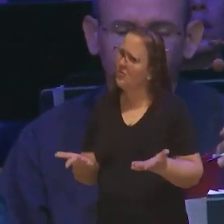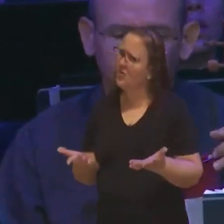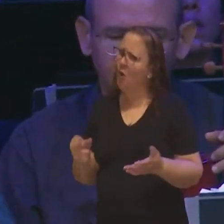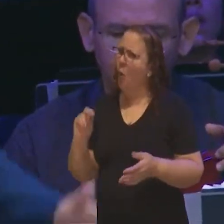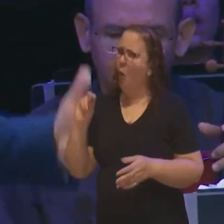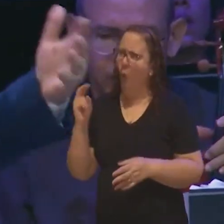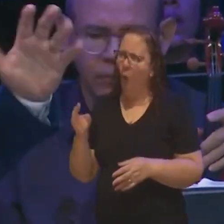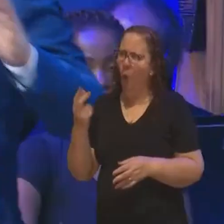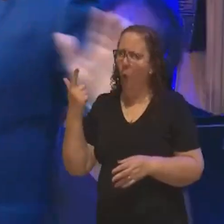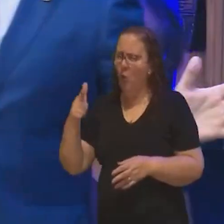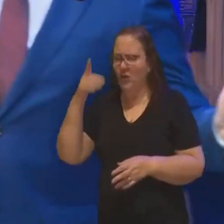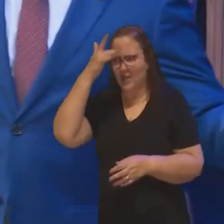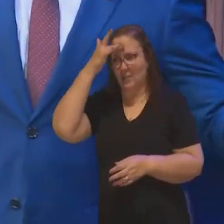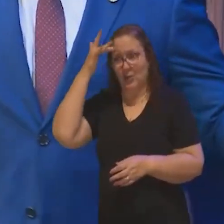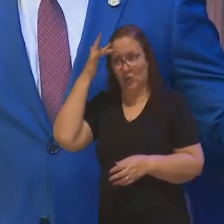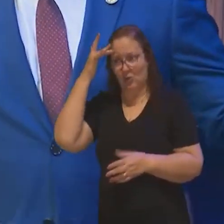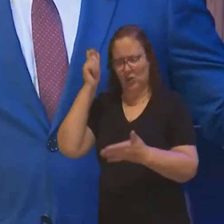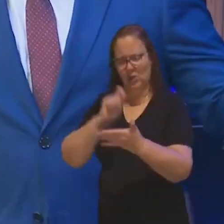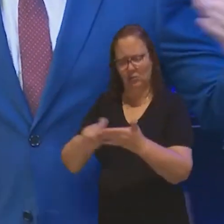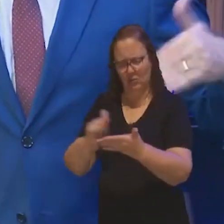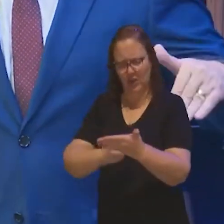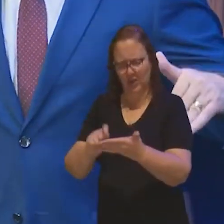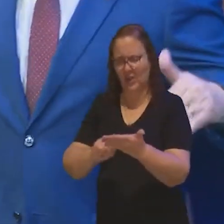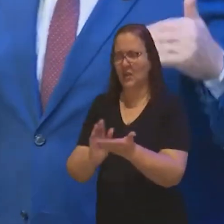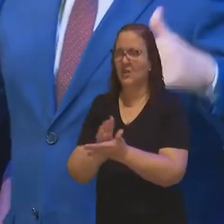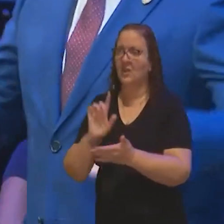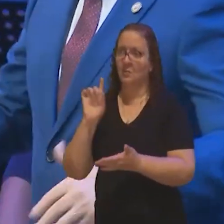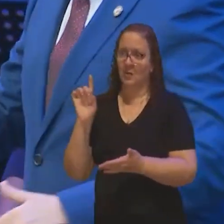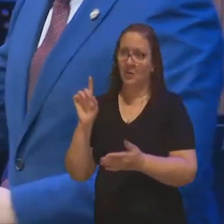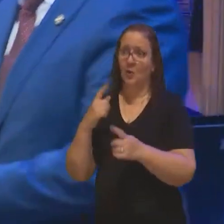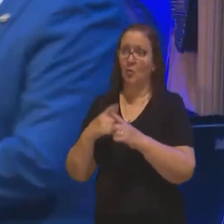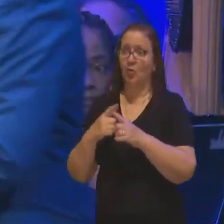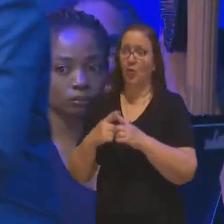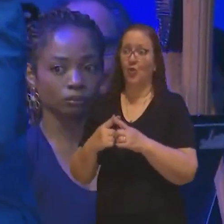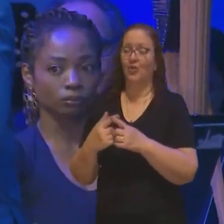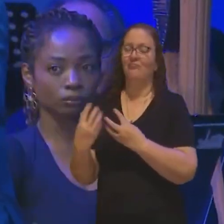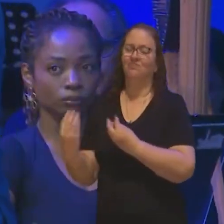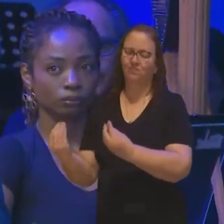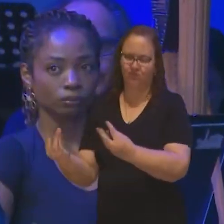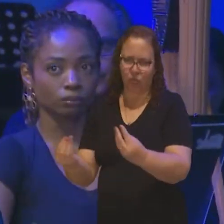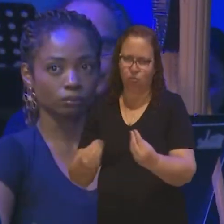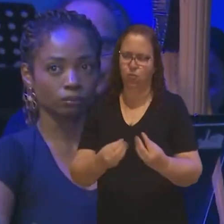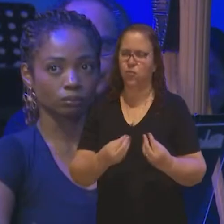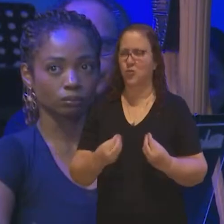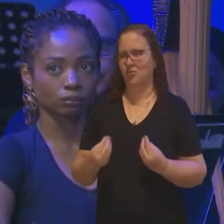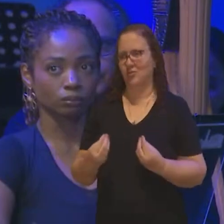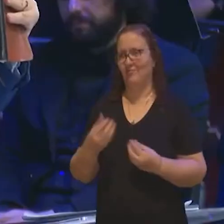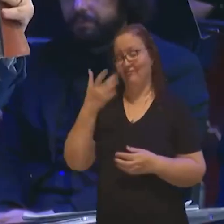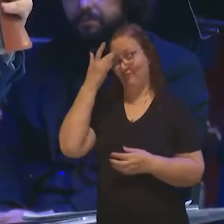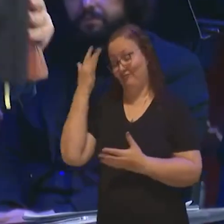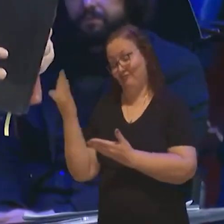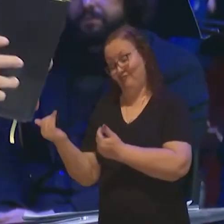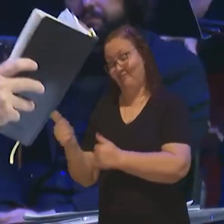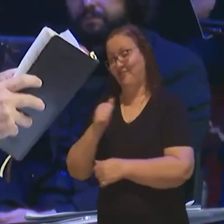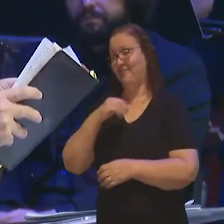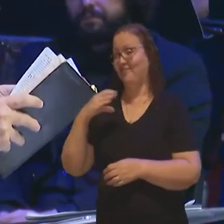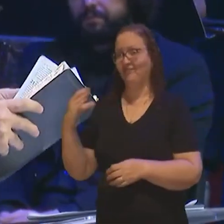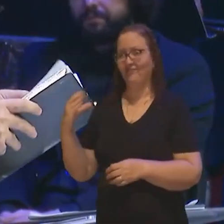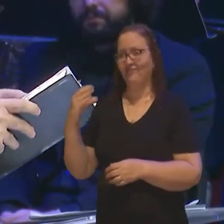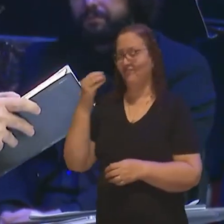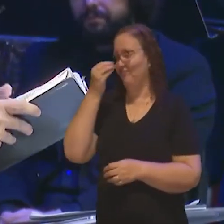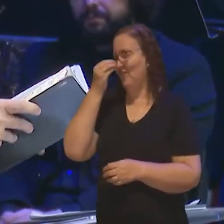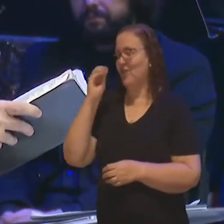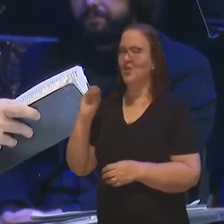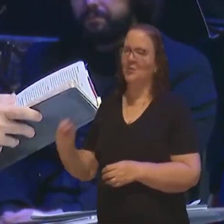Bíblia, porque, se não estou enganado, muitos desprezam esta palavra, a palavra de Deus. E não quero julgá-lo,